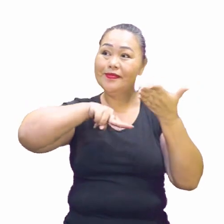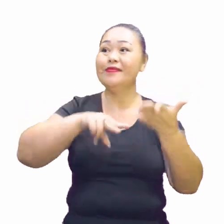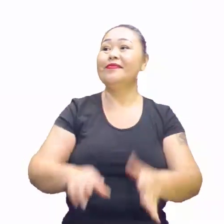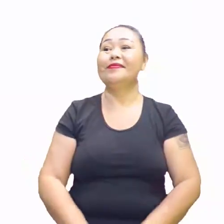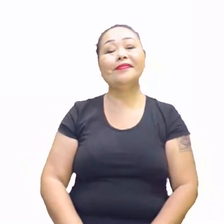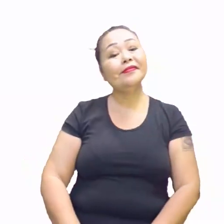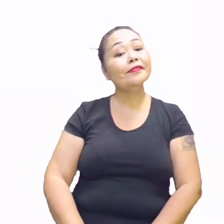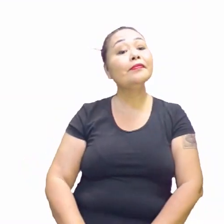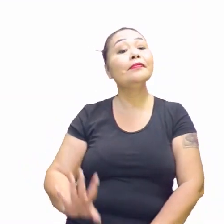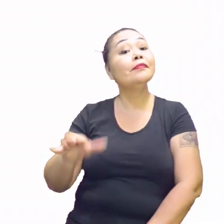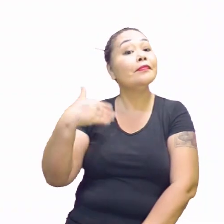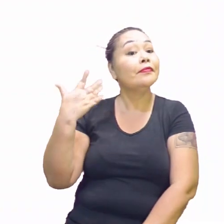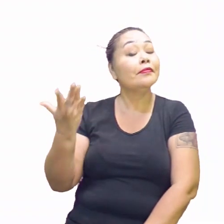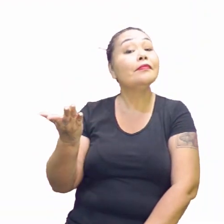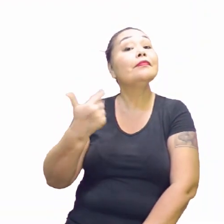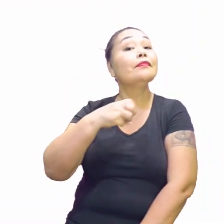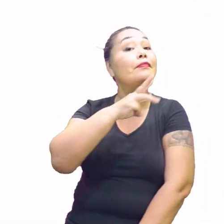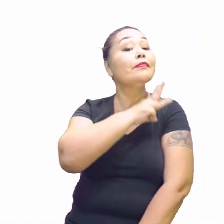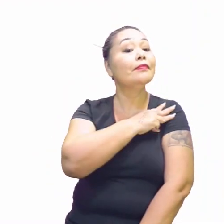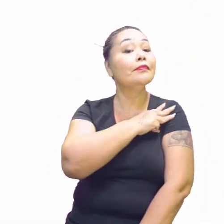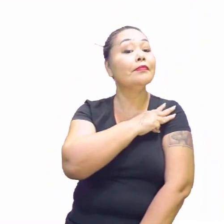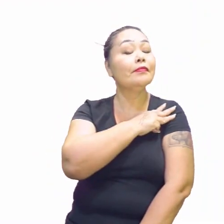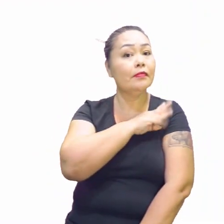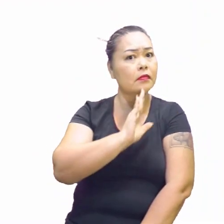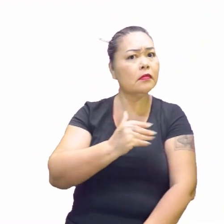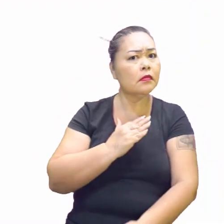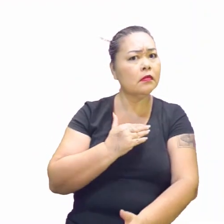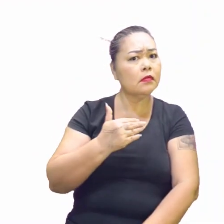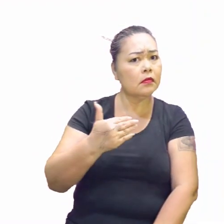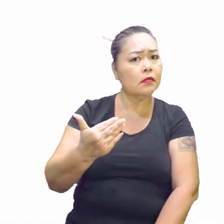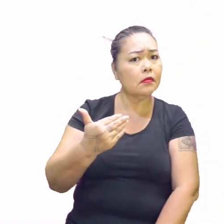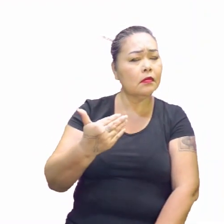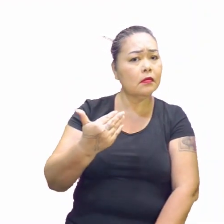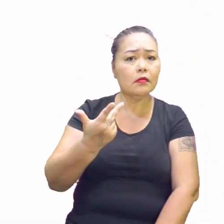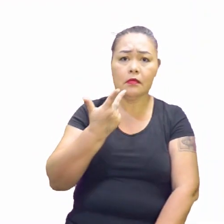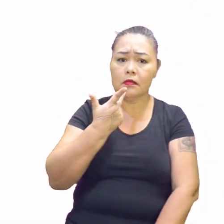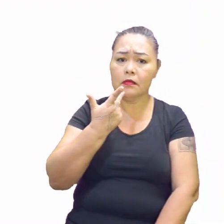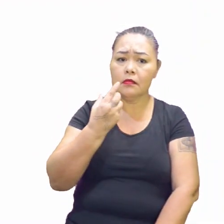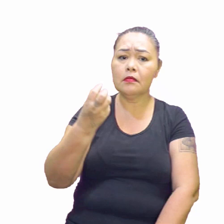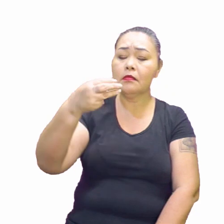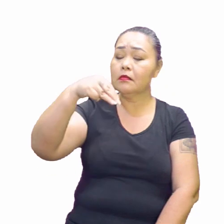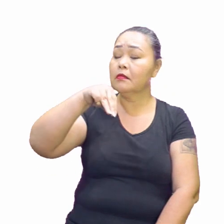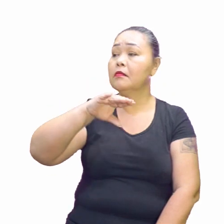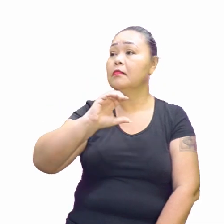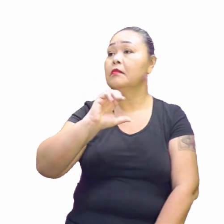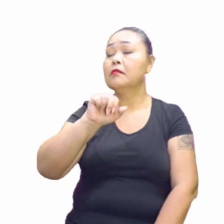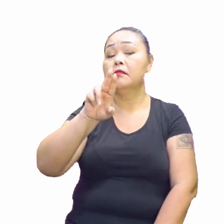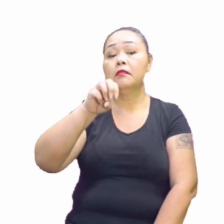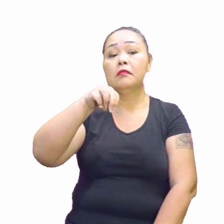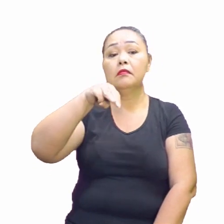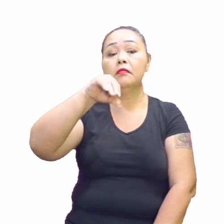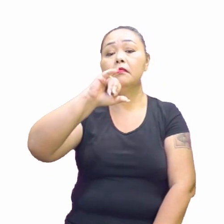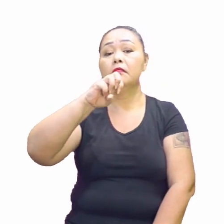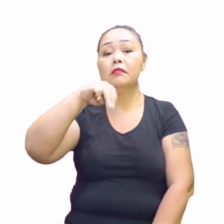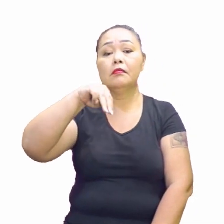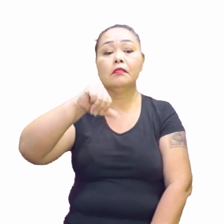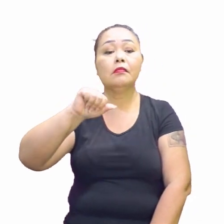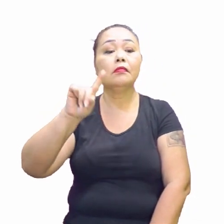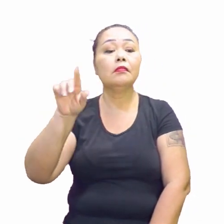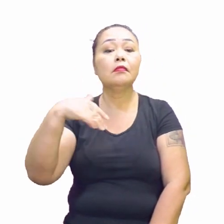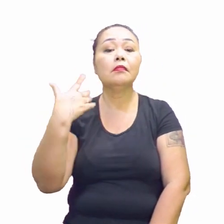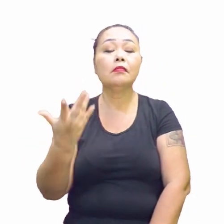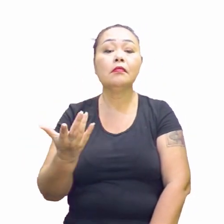Como é que vocês estão, hein, terceiro ano? Já começaram aí a falar sobre Macunaíma? Digam